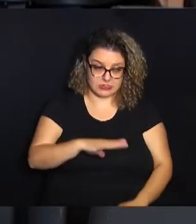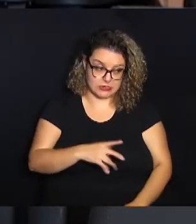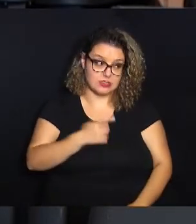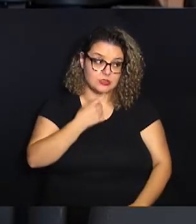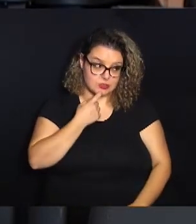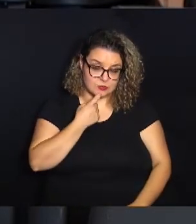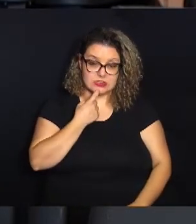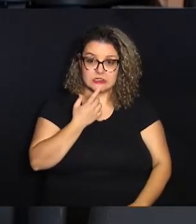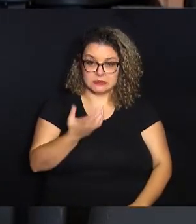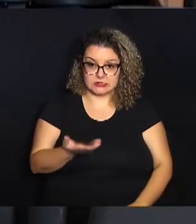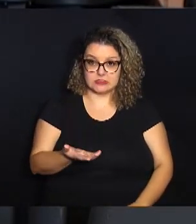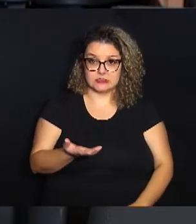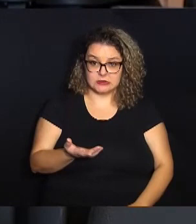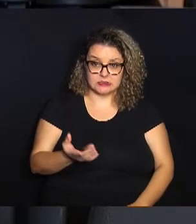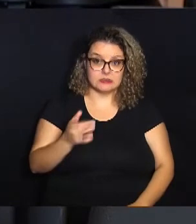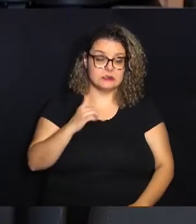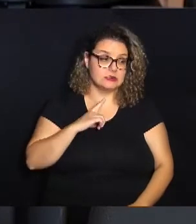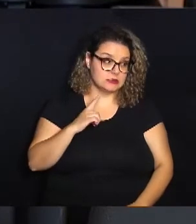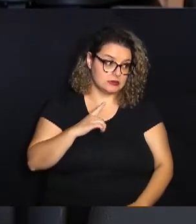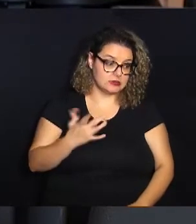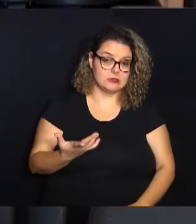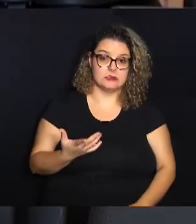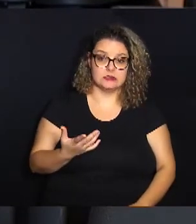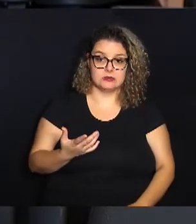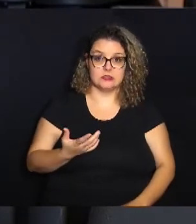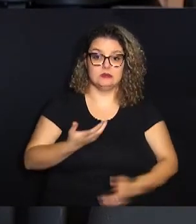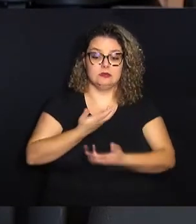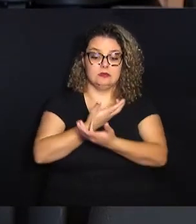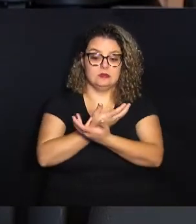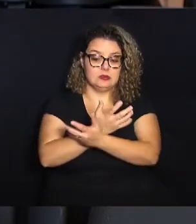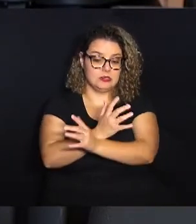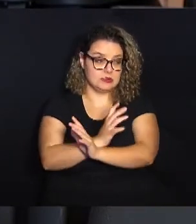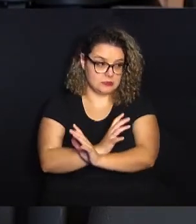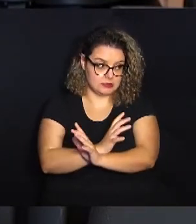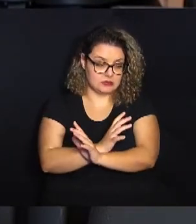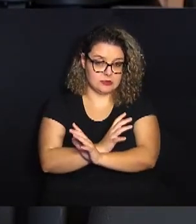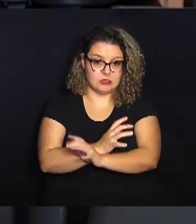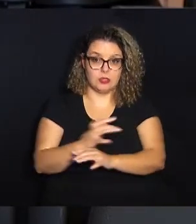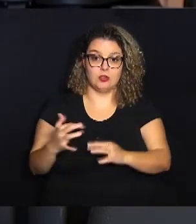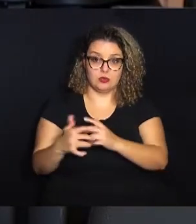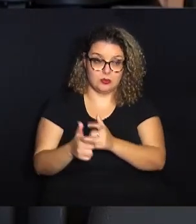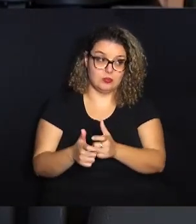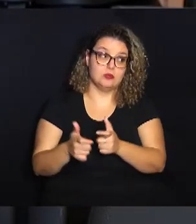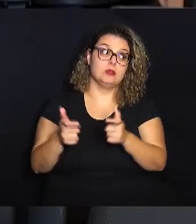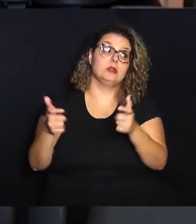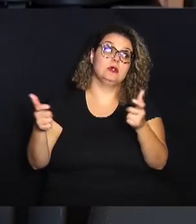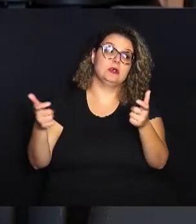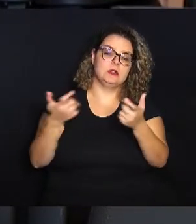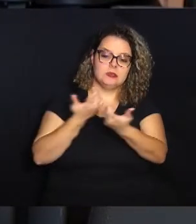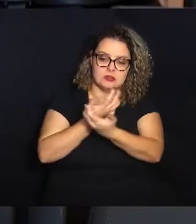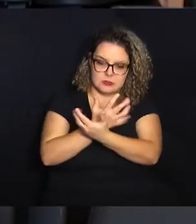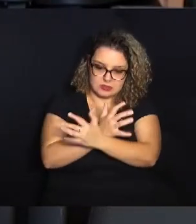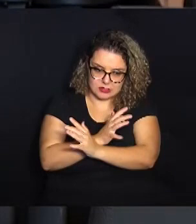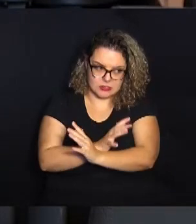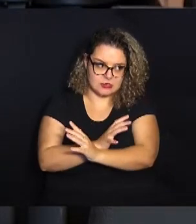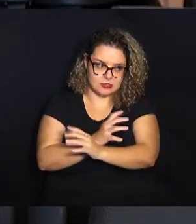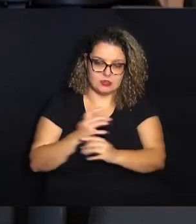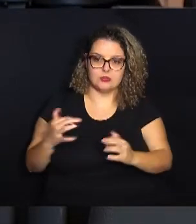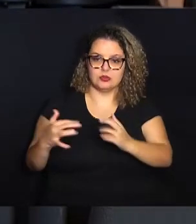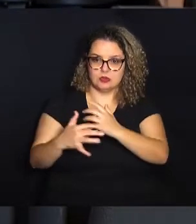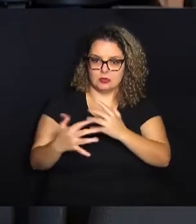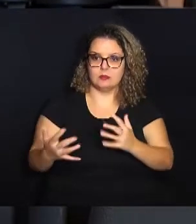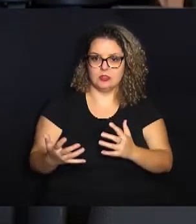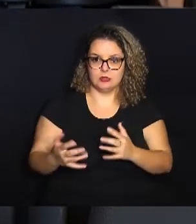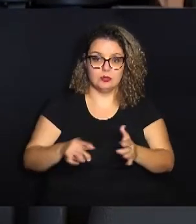Campinas, que tem vazios urbanos, grandes vazios urbanos,